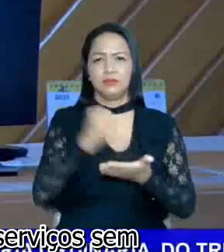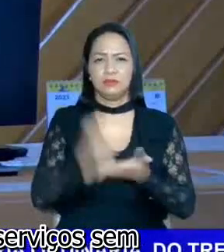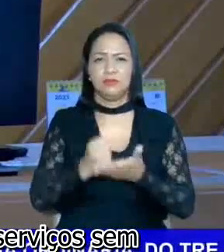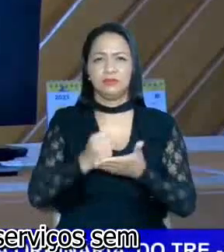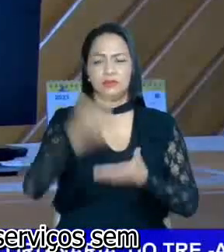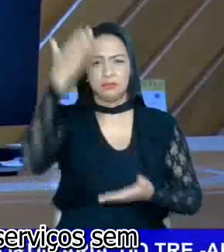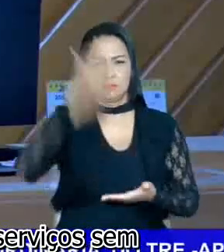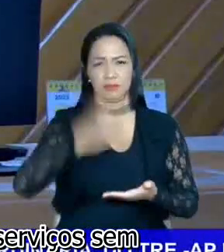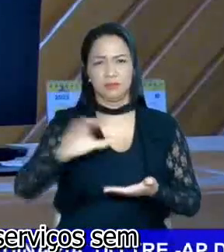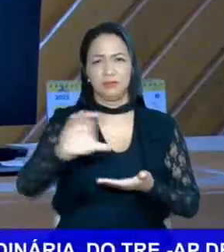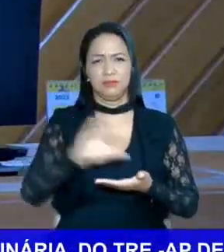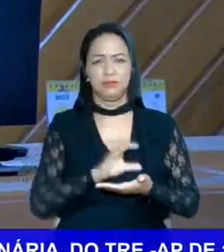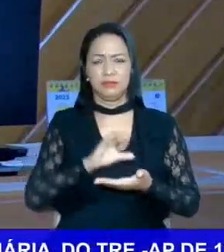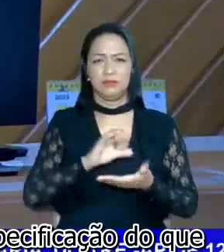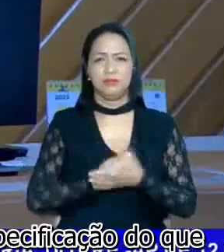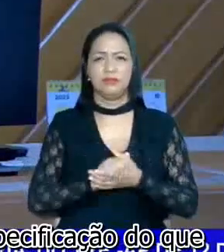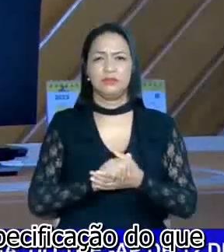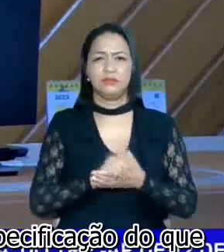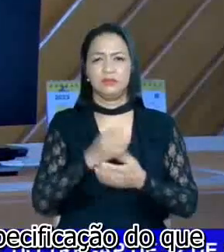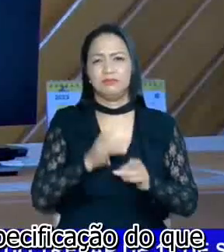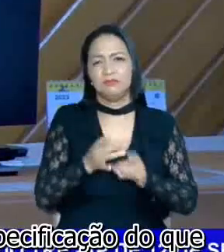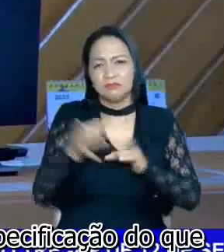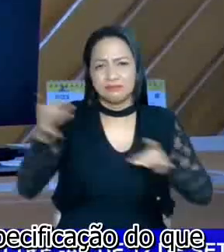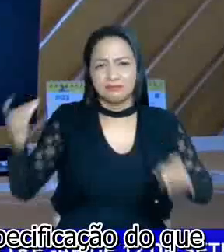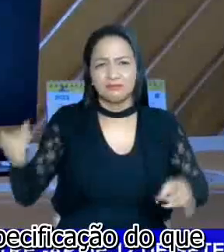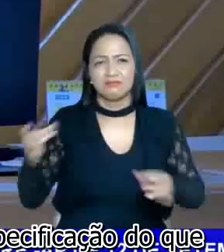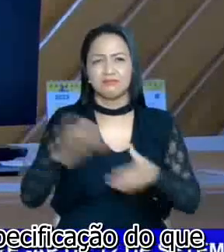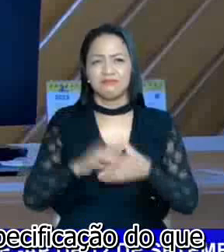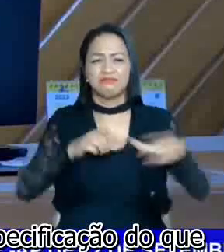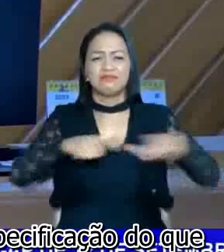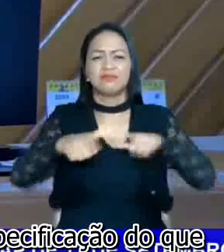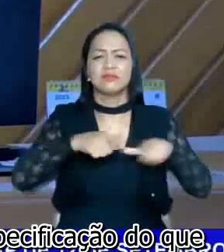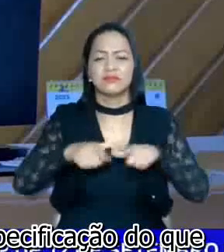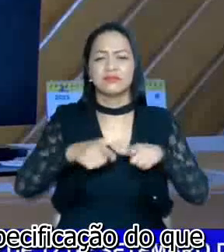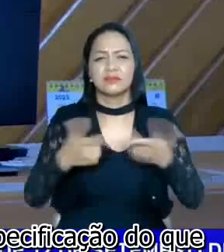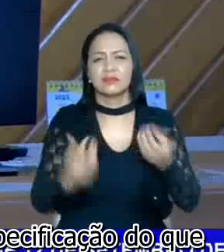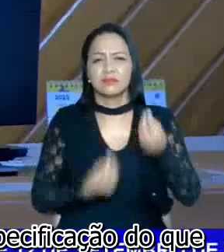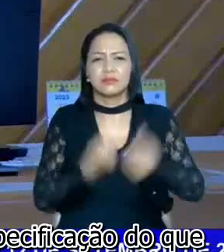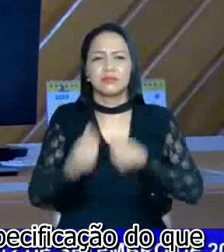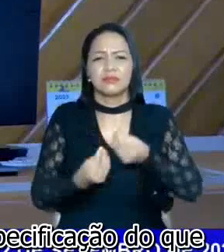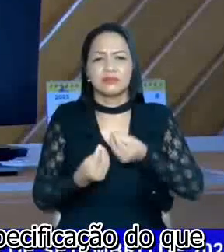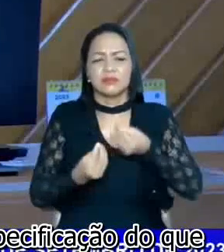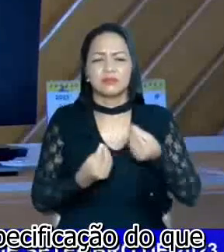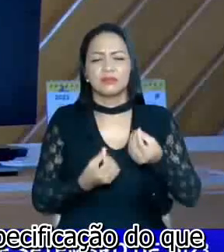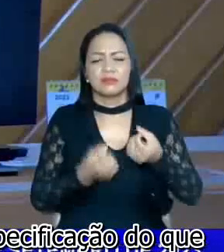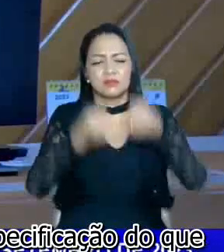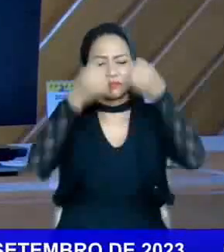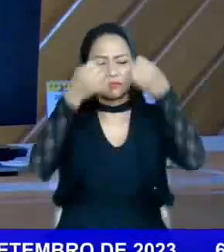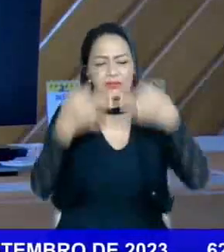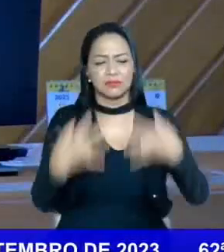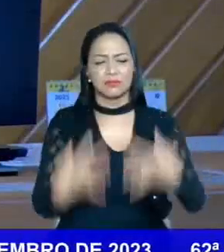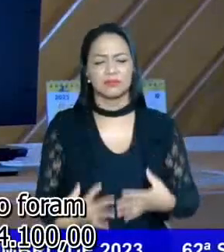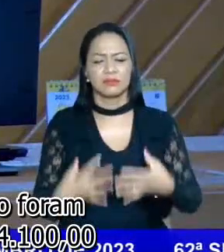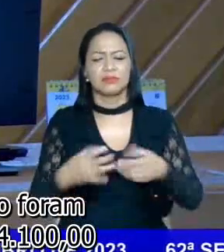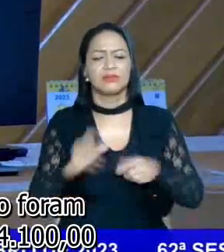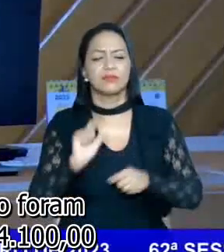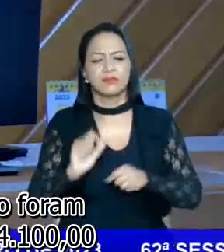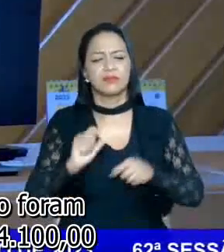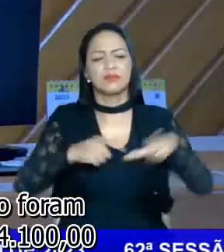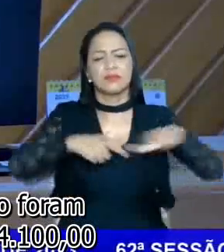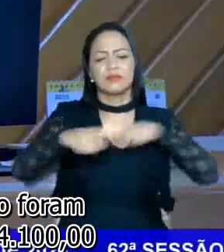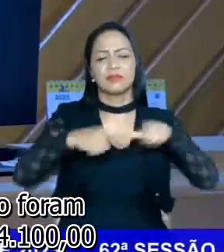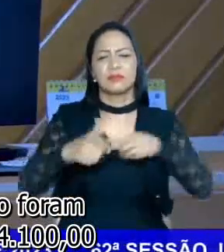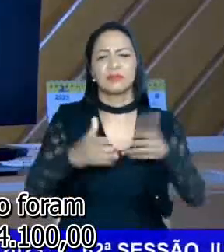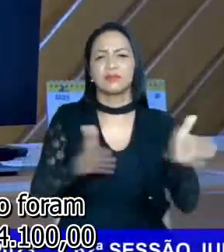de prestação de serviços sem o detalhamento das atividades exercidas, sem uma especificação do que vai ser